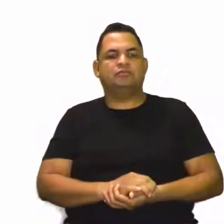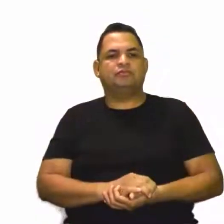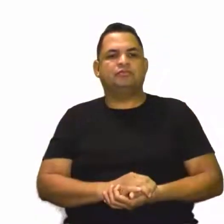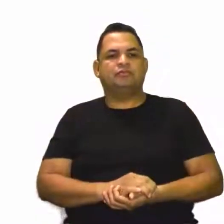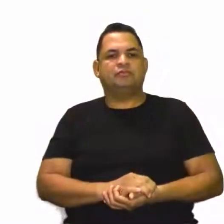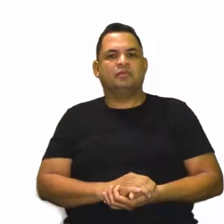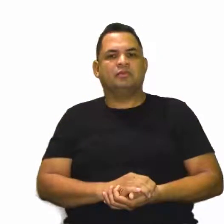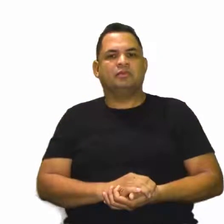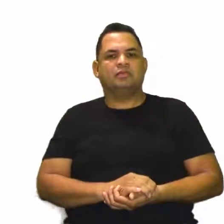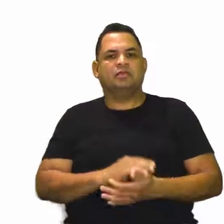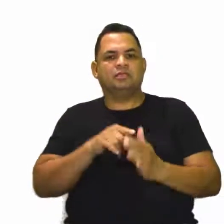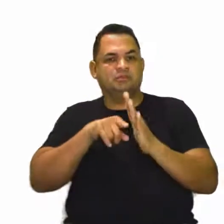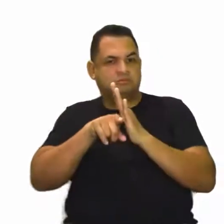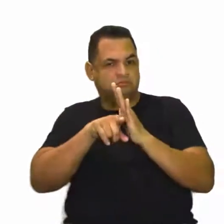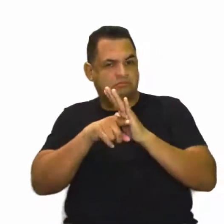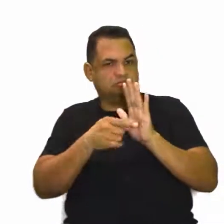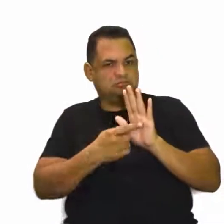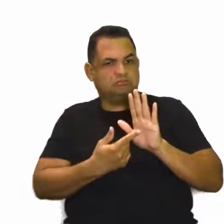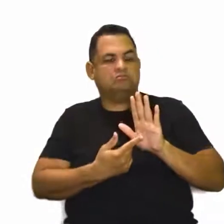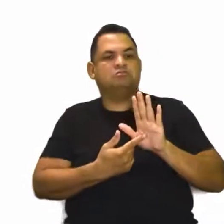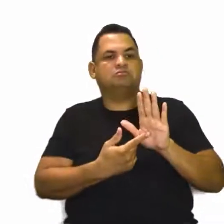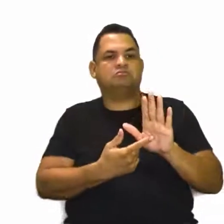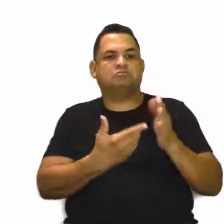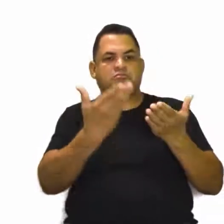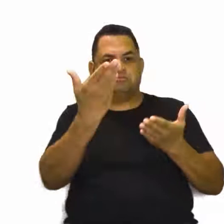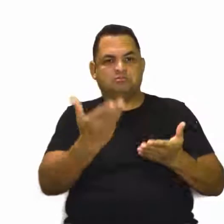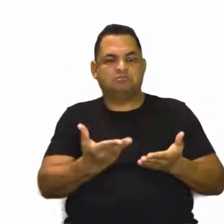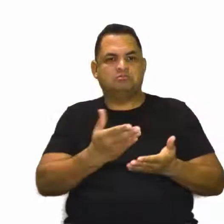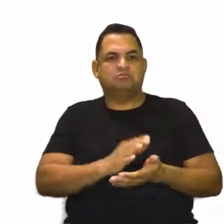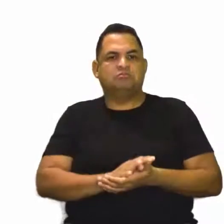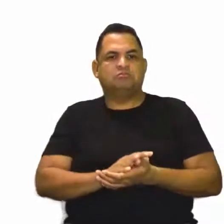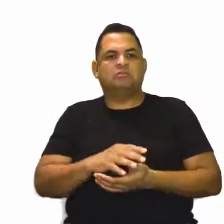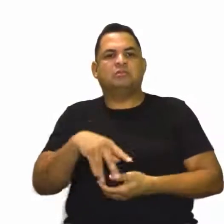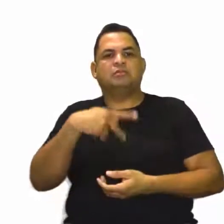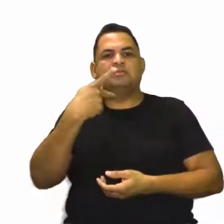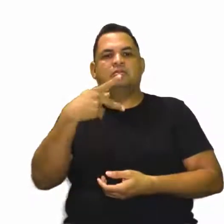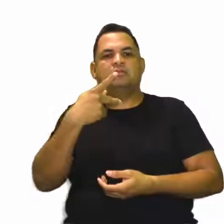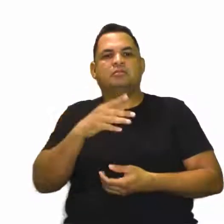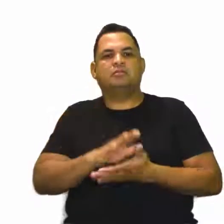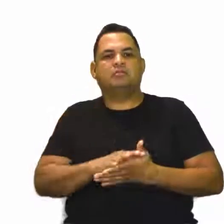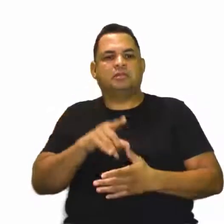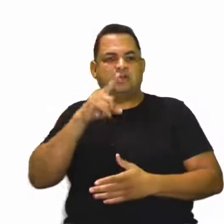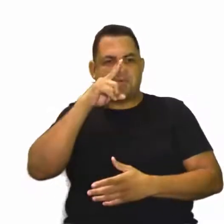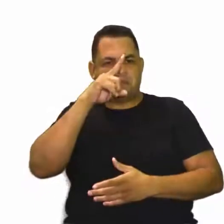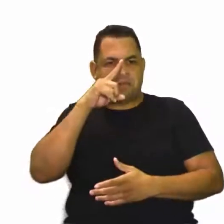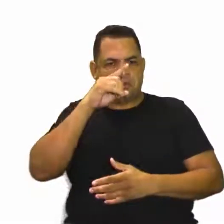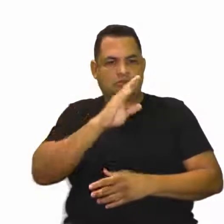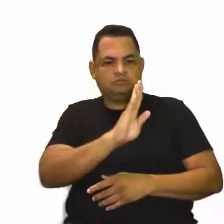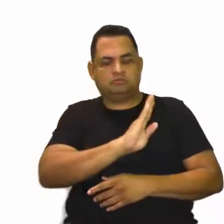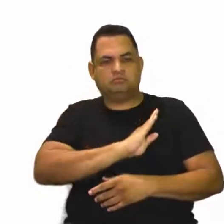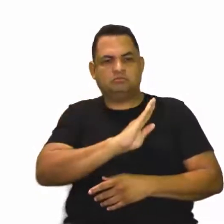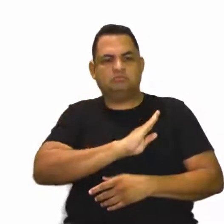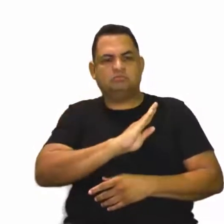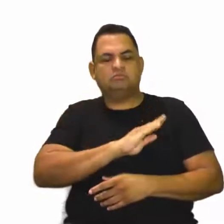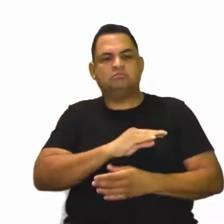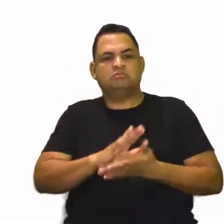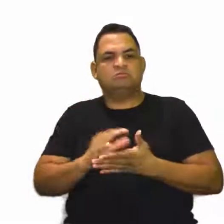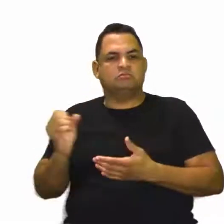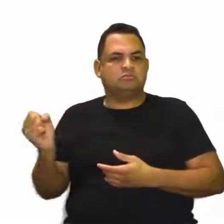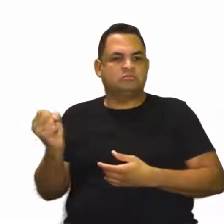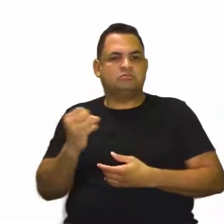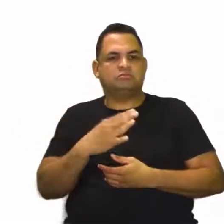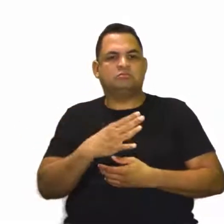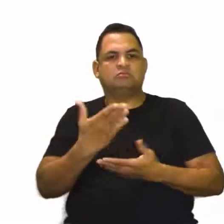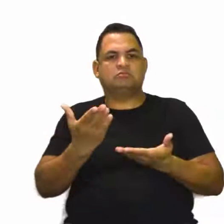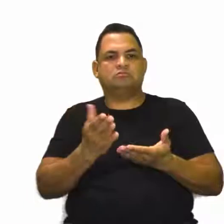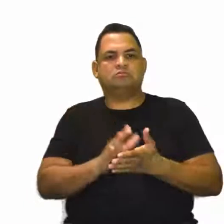E aí, nesses estudos, fazendo uma releitura do que a gente acabou de ver, a gente fala sobre esses riscos cardiovasculares que são